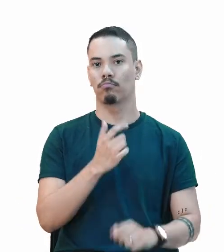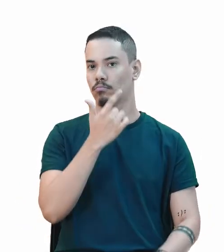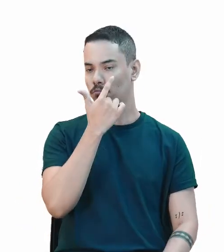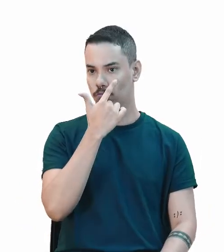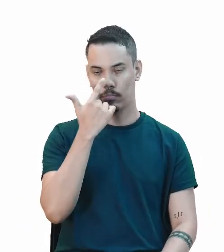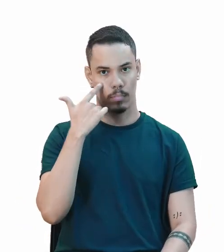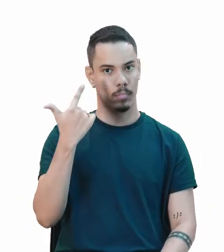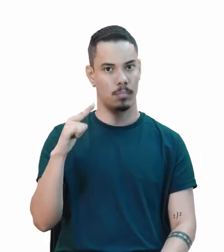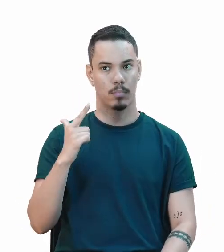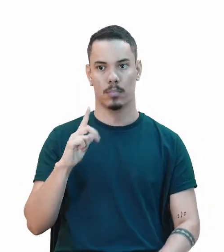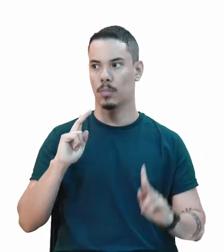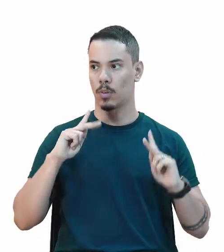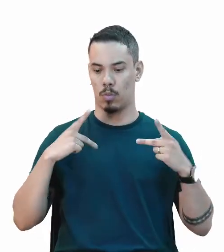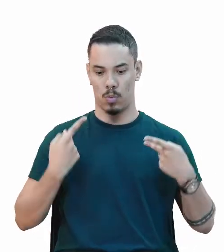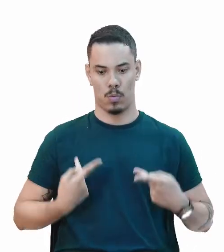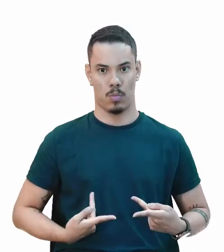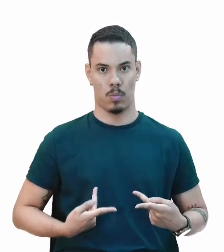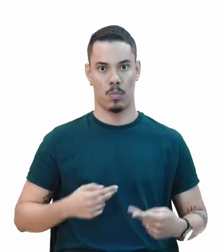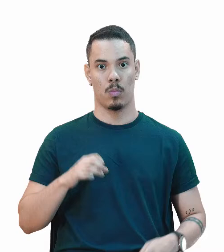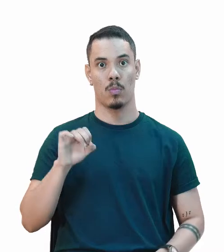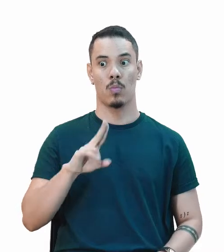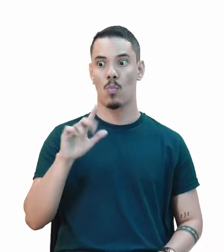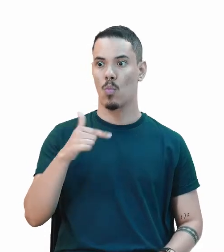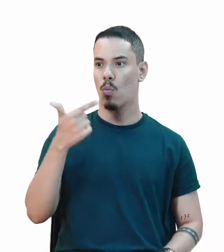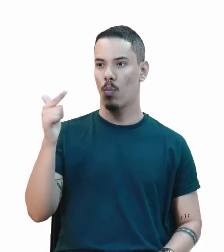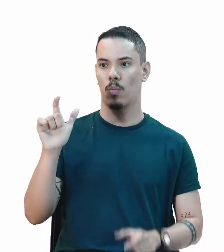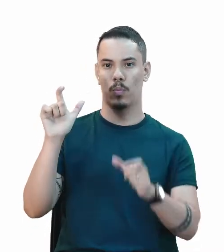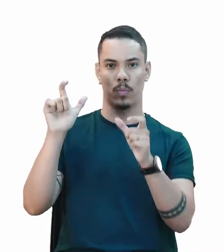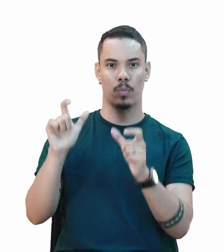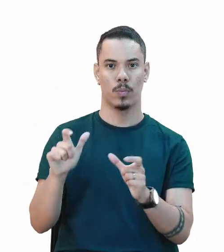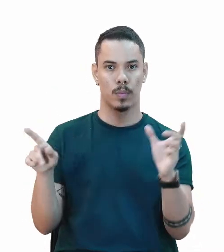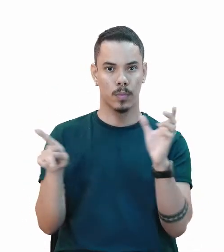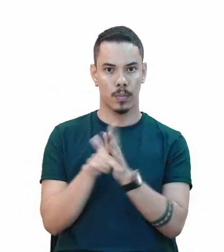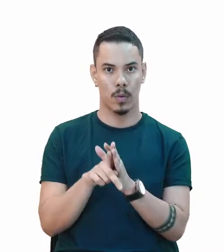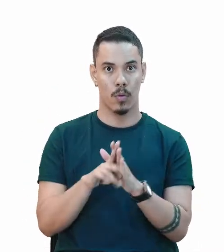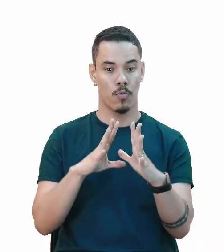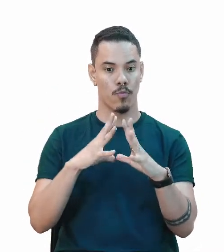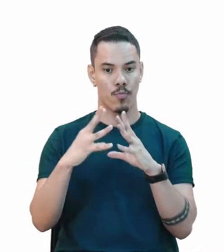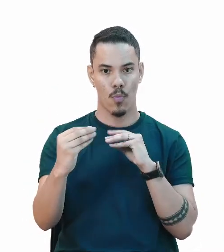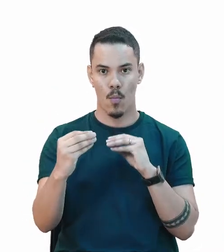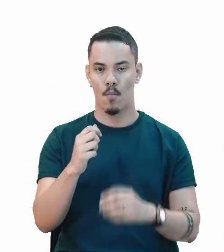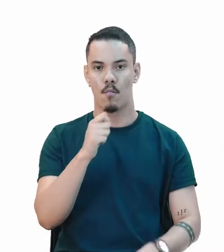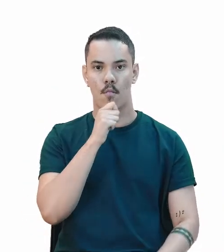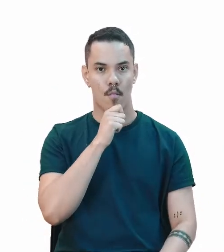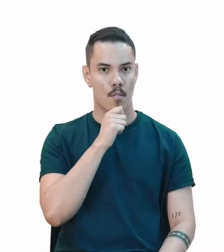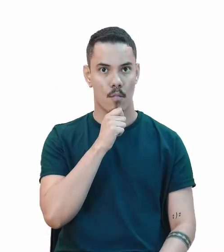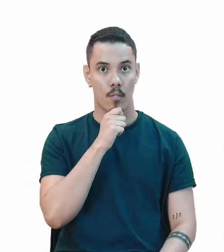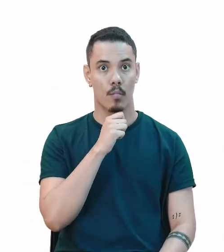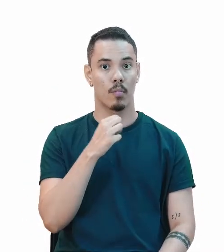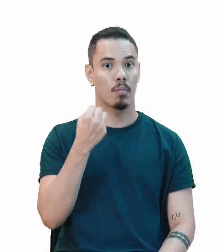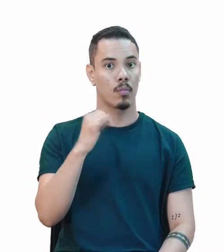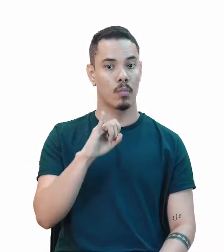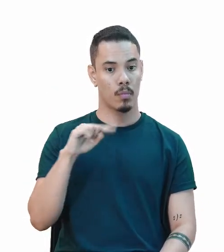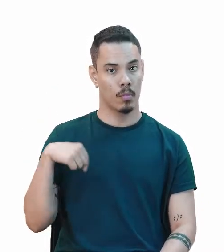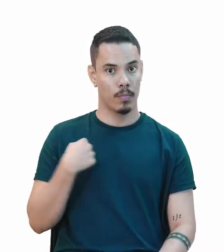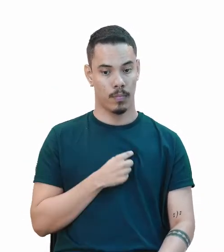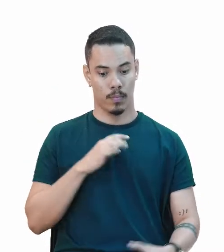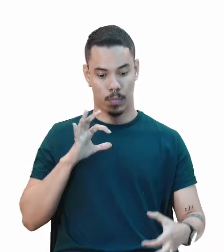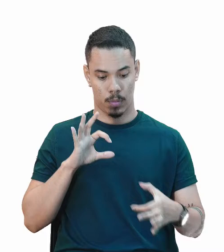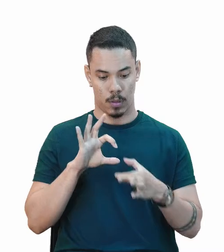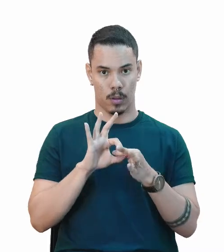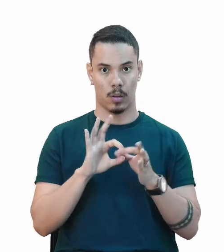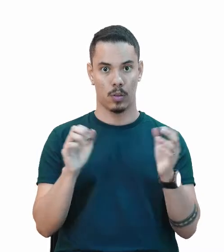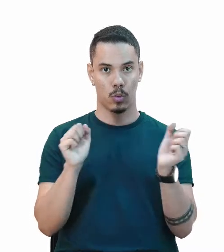ser humano nenhum outro lugar para ir ou fugir. Ou seja, se nós somos integrados